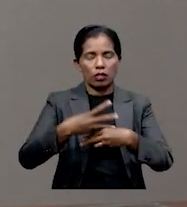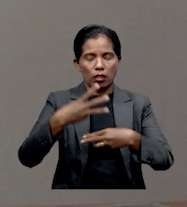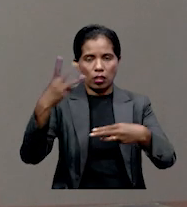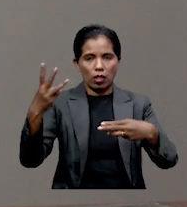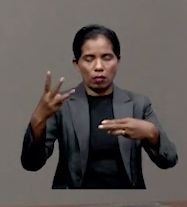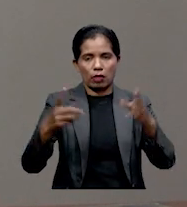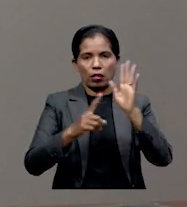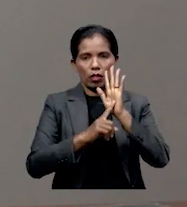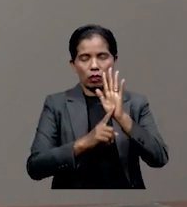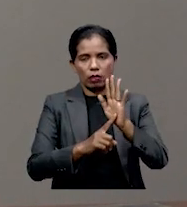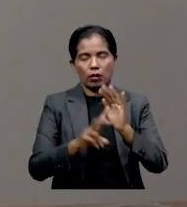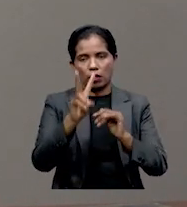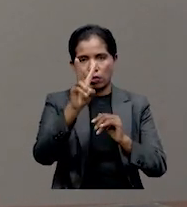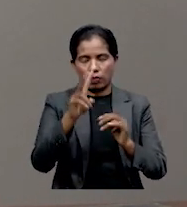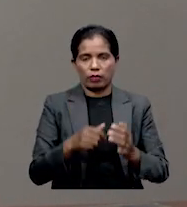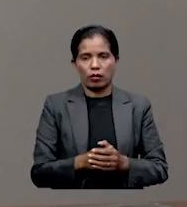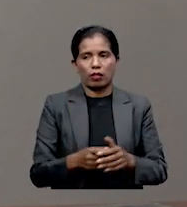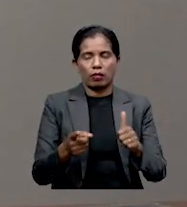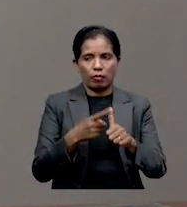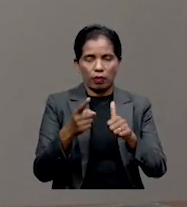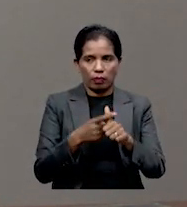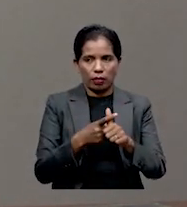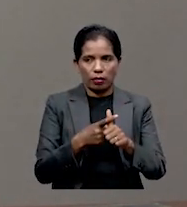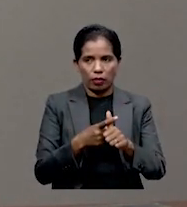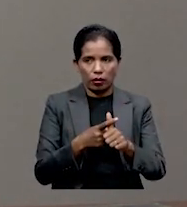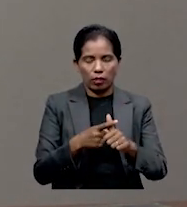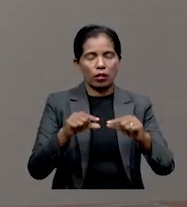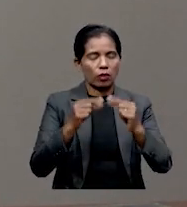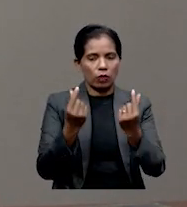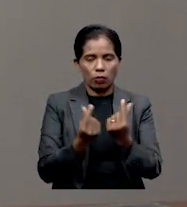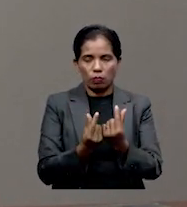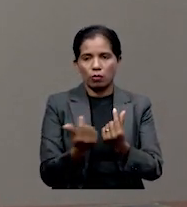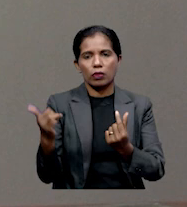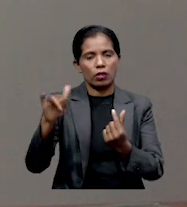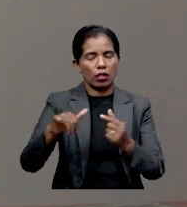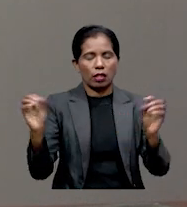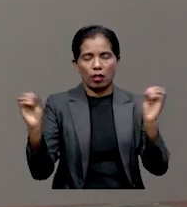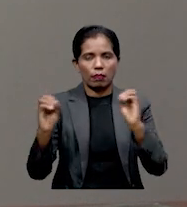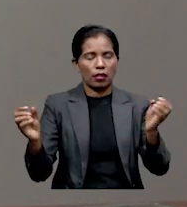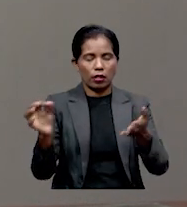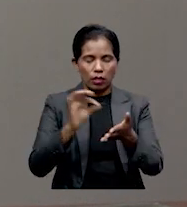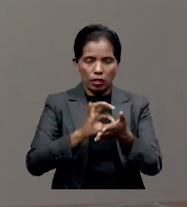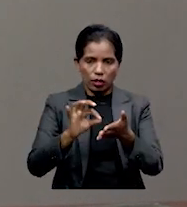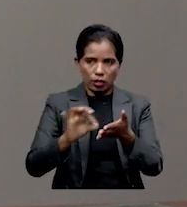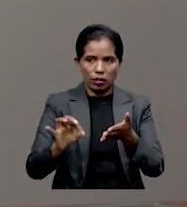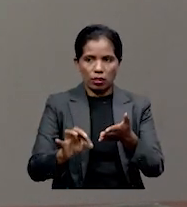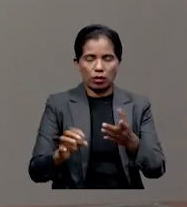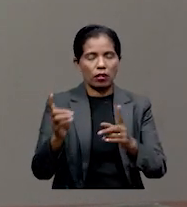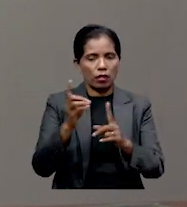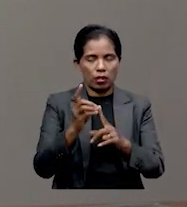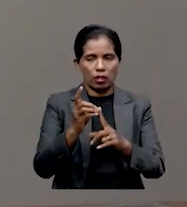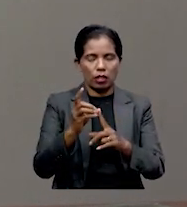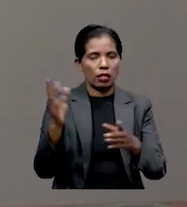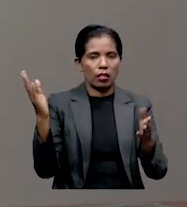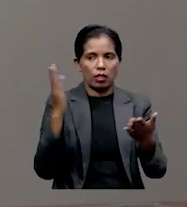rua. Primeiro janela transferência clube sira la mai resista. To loron limitado